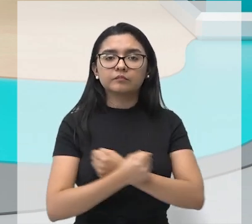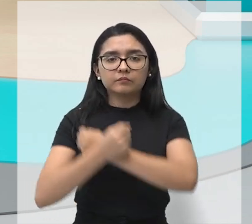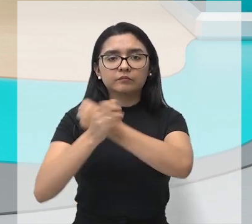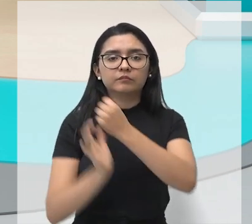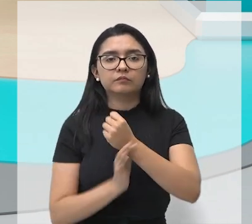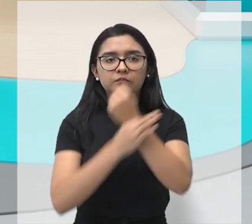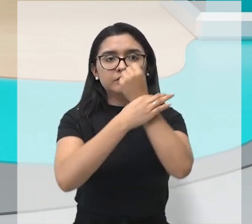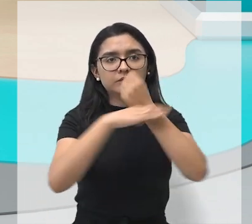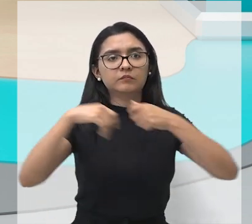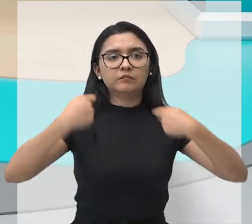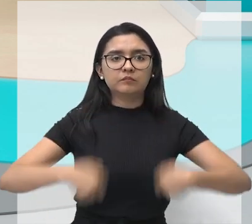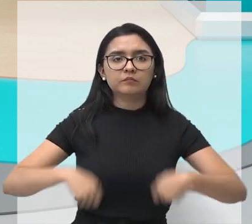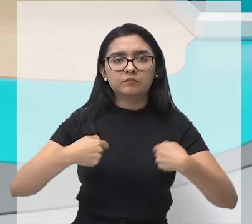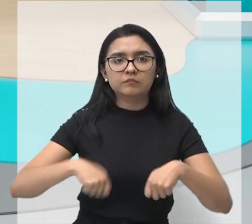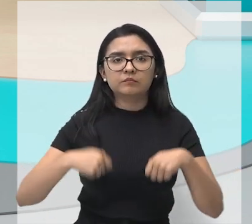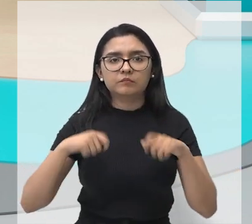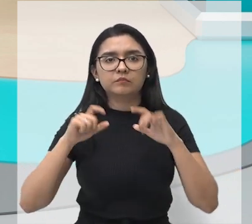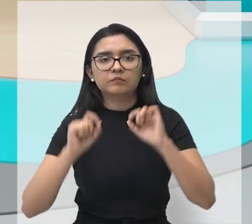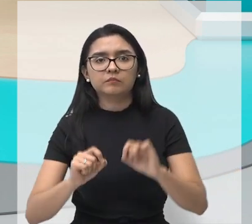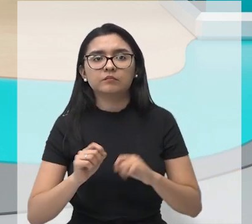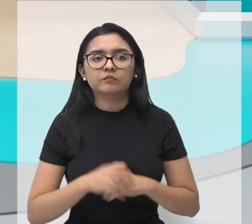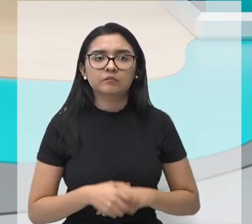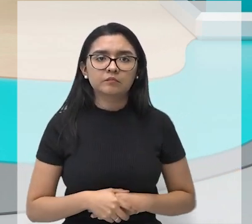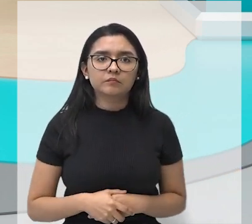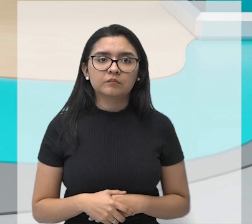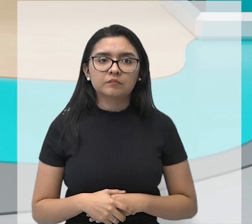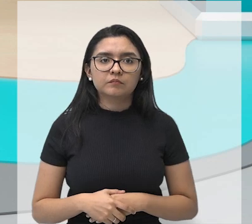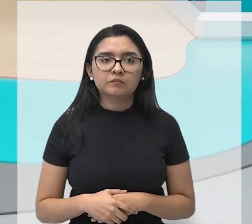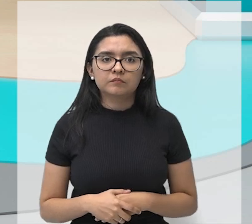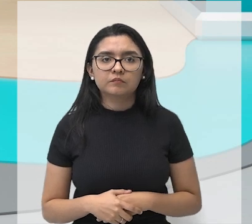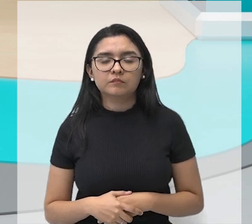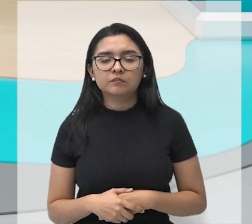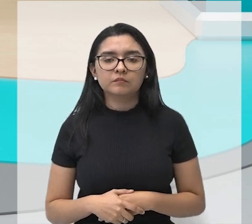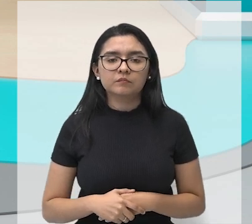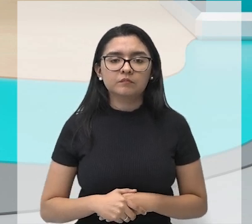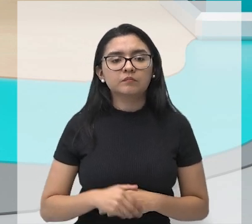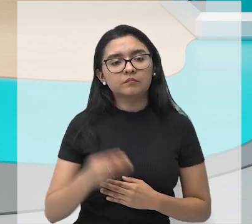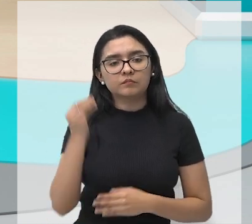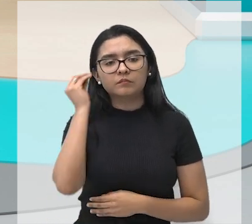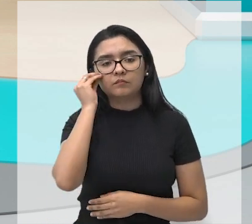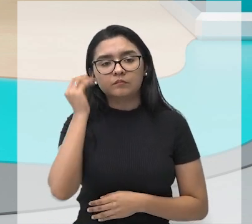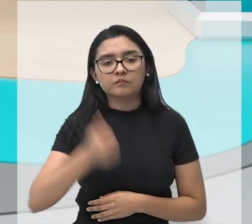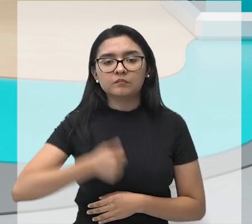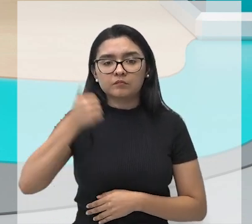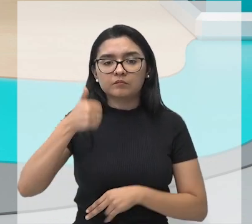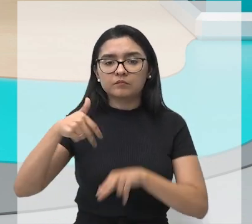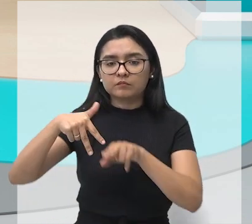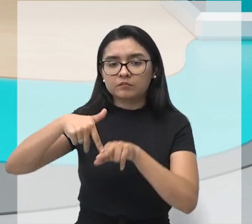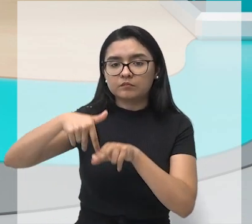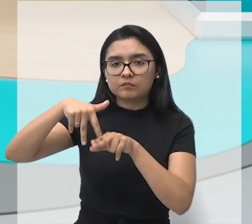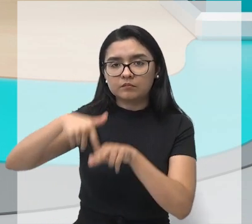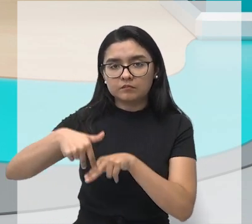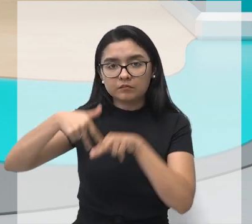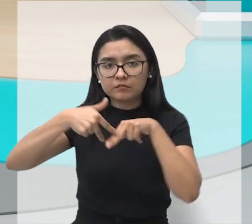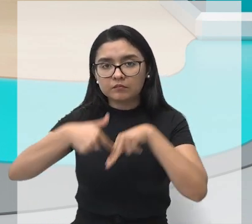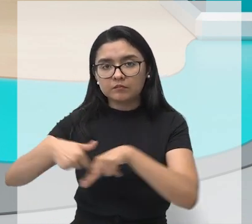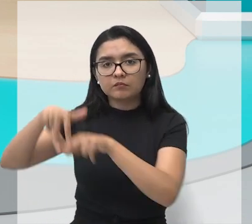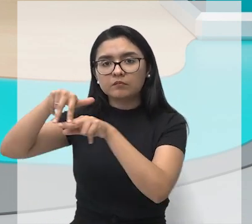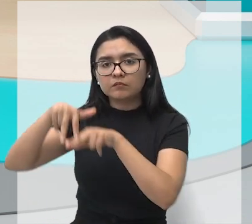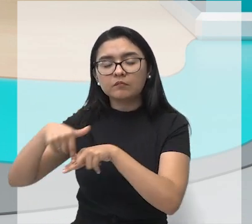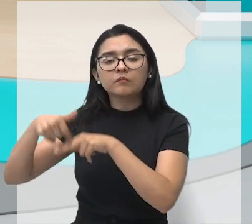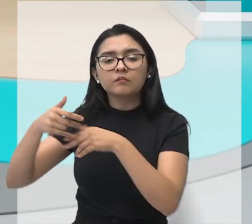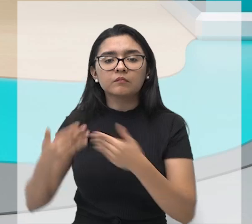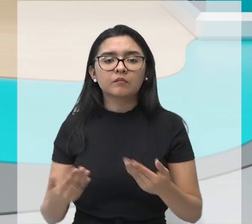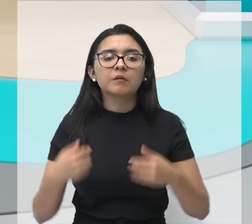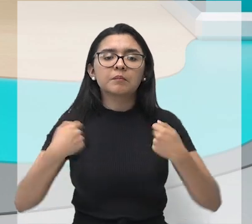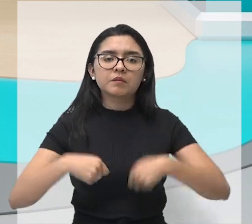são necessários para a prática das duas modalidades, olhando primeiramente aqui para o skate. Olha só, nós precisamos aí